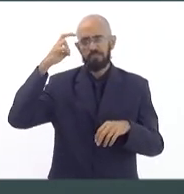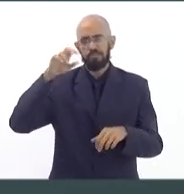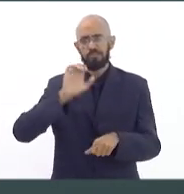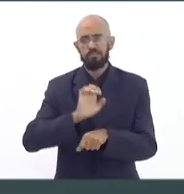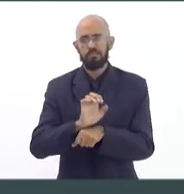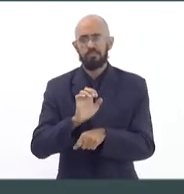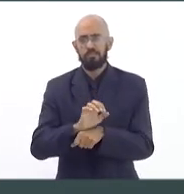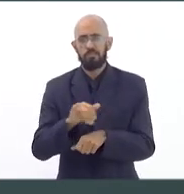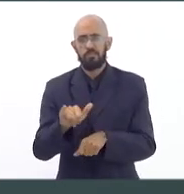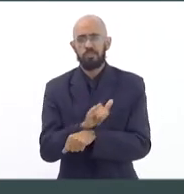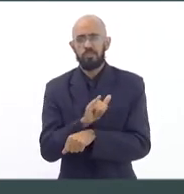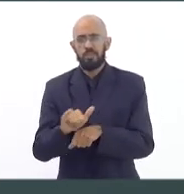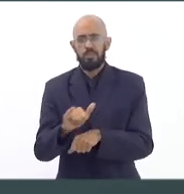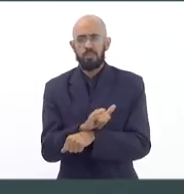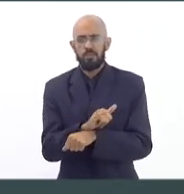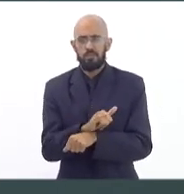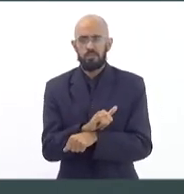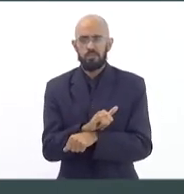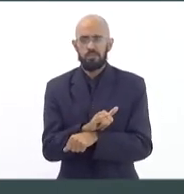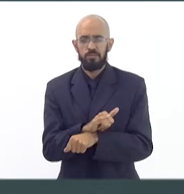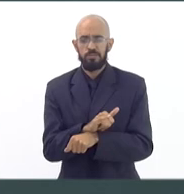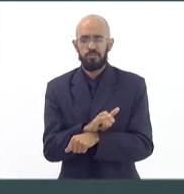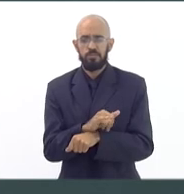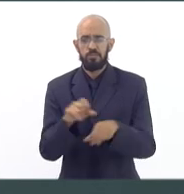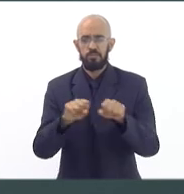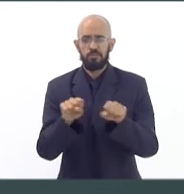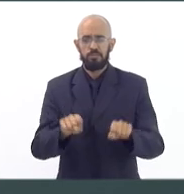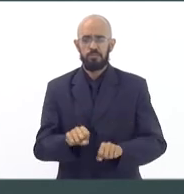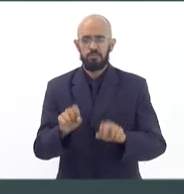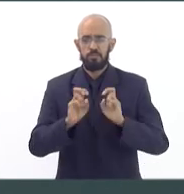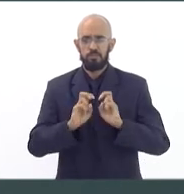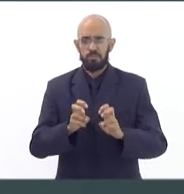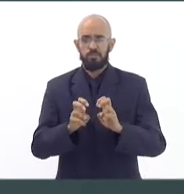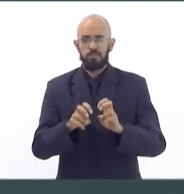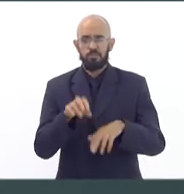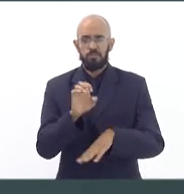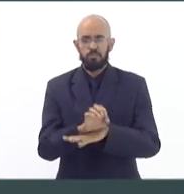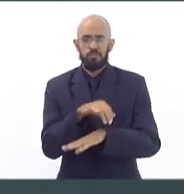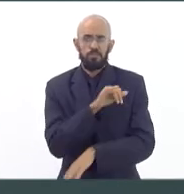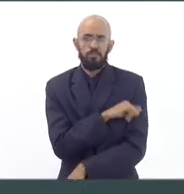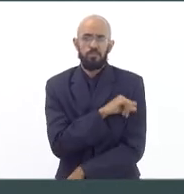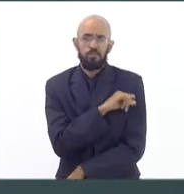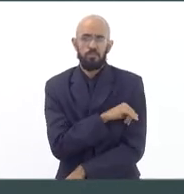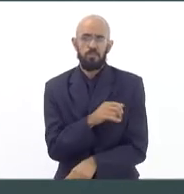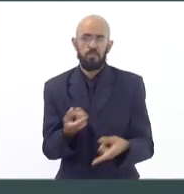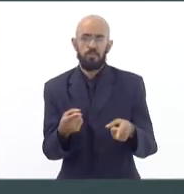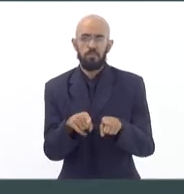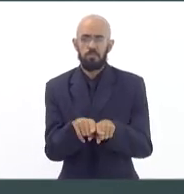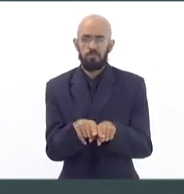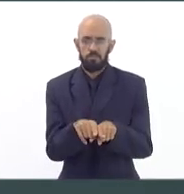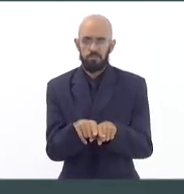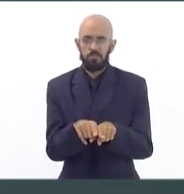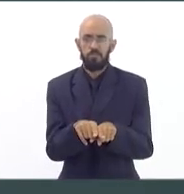criação do programa estratégico de segurança estava Ferroviário de passageiros do estado com a participação da secretaria de transporte da casa civil da polícia